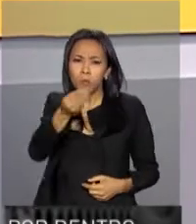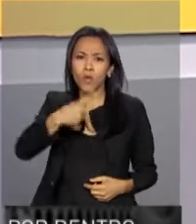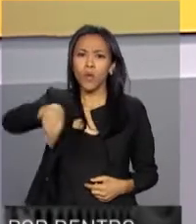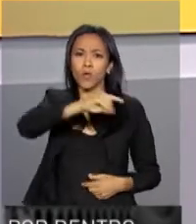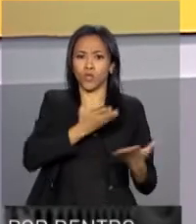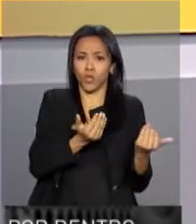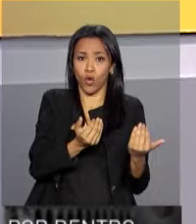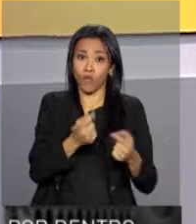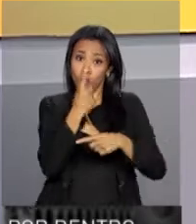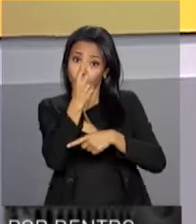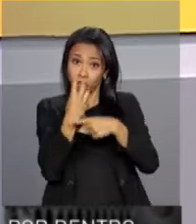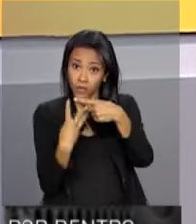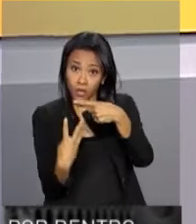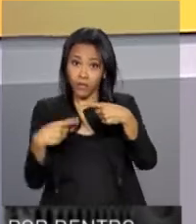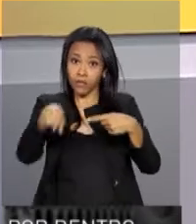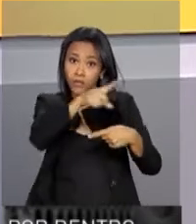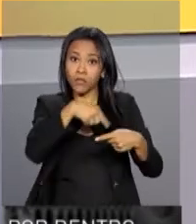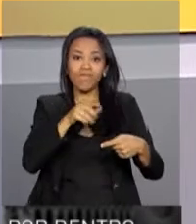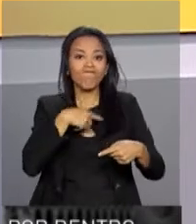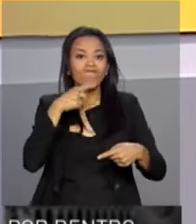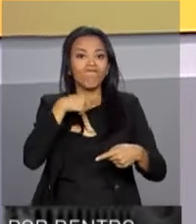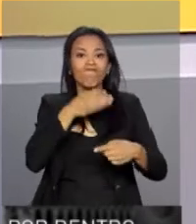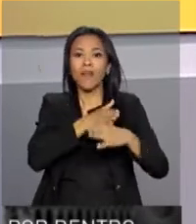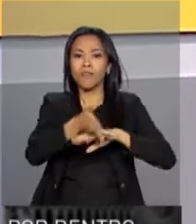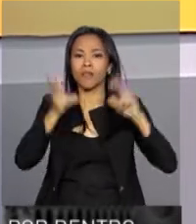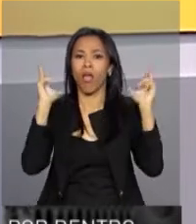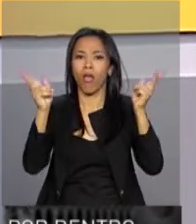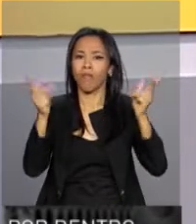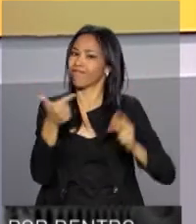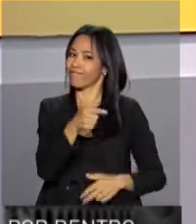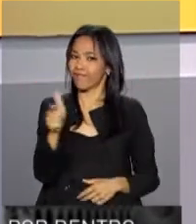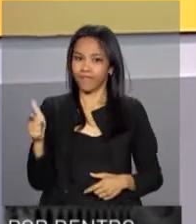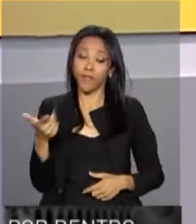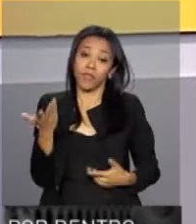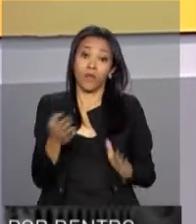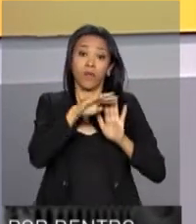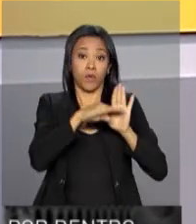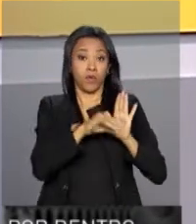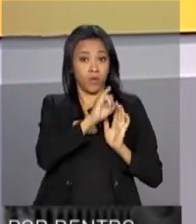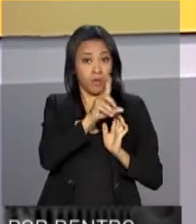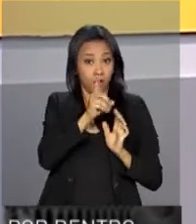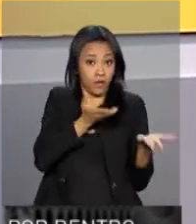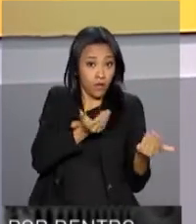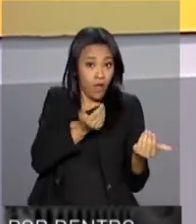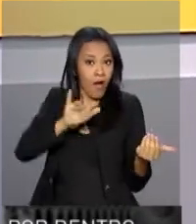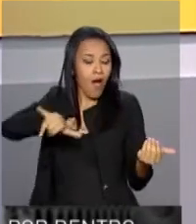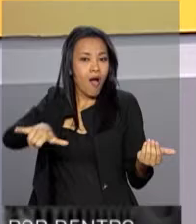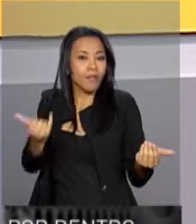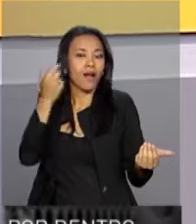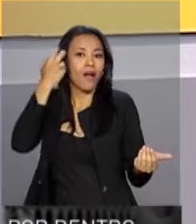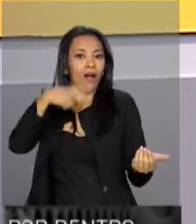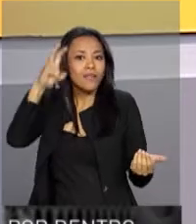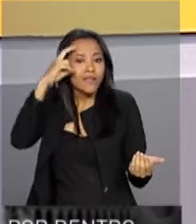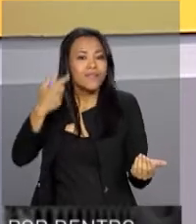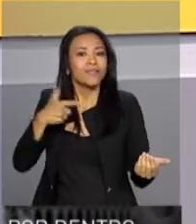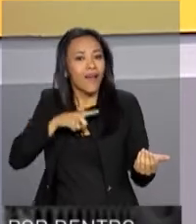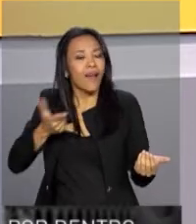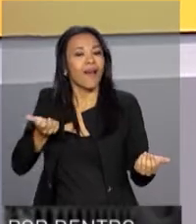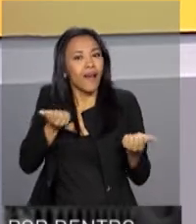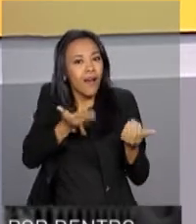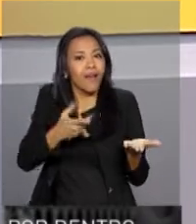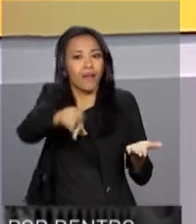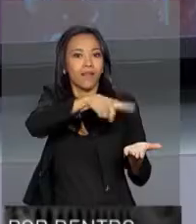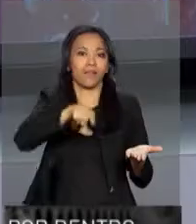menos um terço desses brasileiros sem acesso a lazer com o programa e de jovem novas oportunidades culturais surgem para essa parcela da